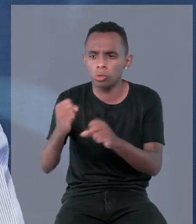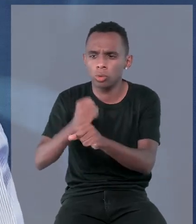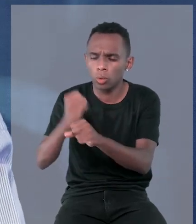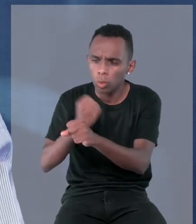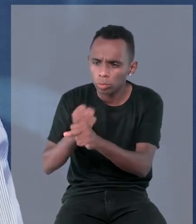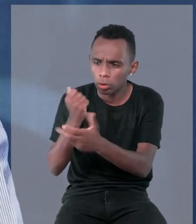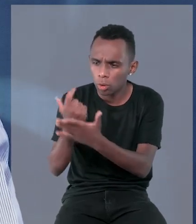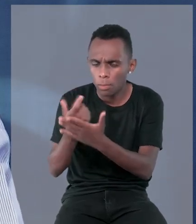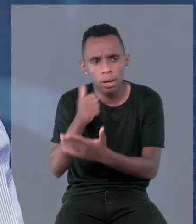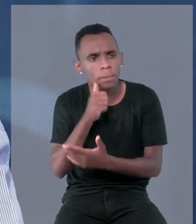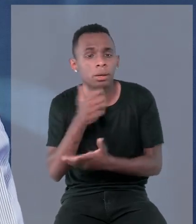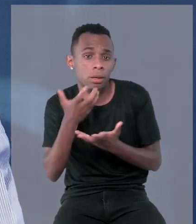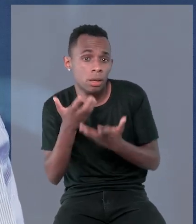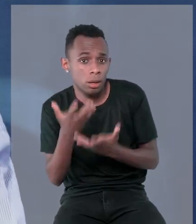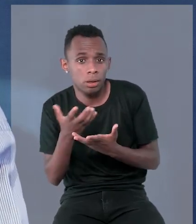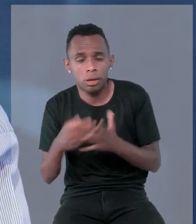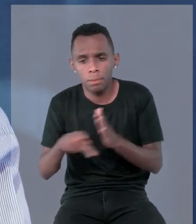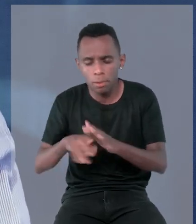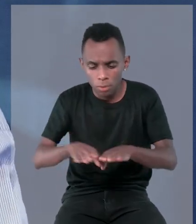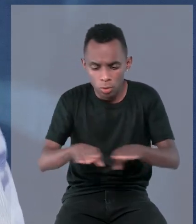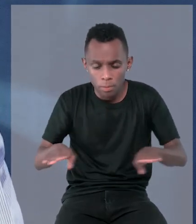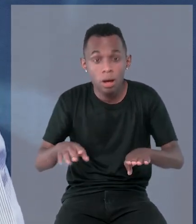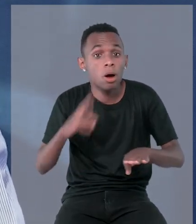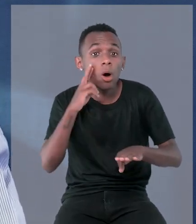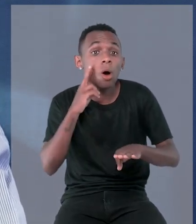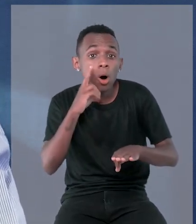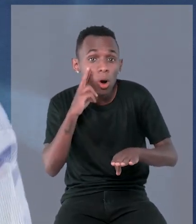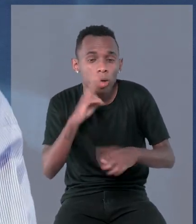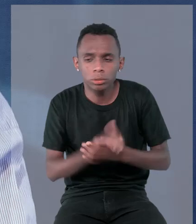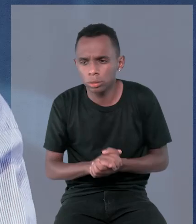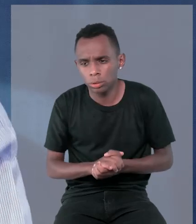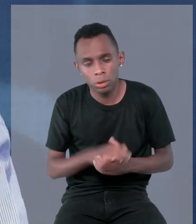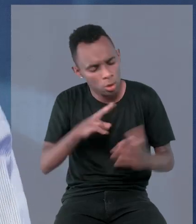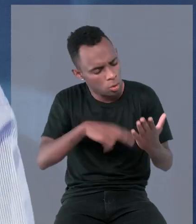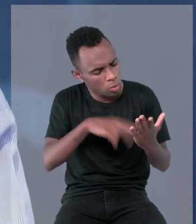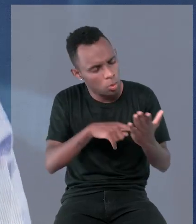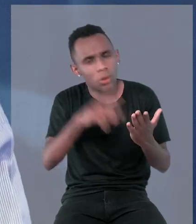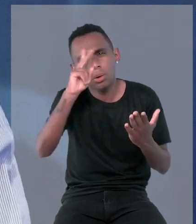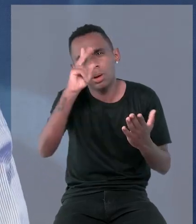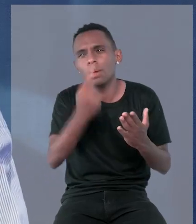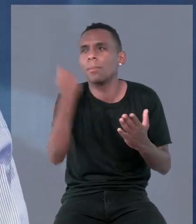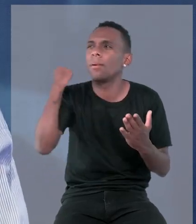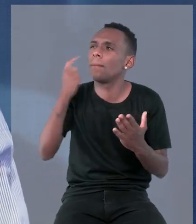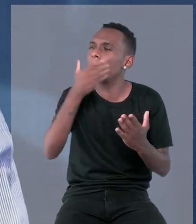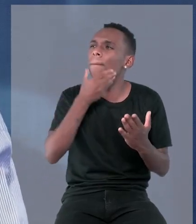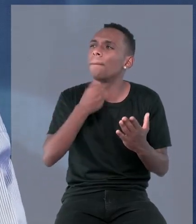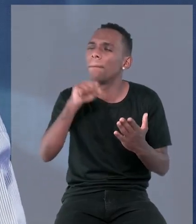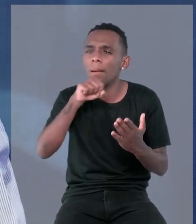comprar. A menina quer, a adolescente, ela quer um azulejo rosa. E quando eu li, eu até lembrei do banheiro do meu pai. Meu